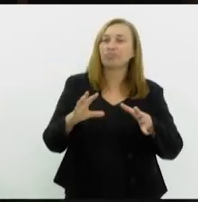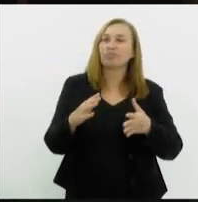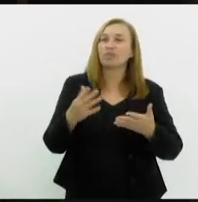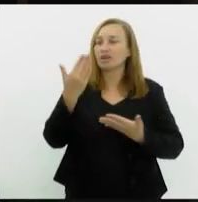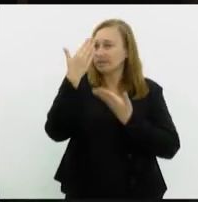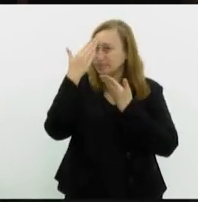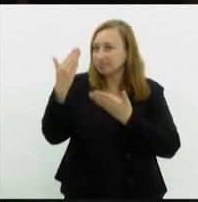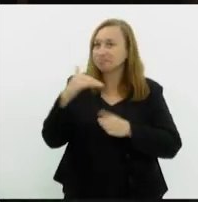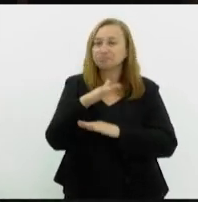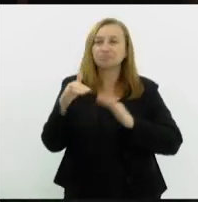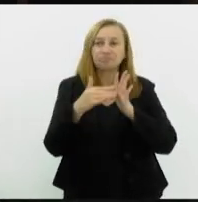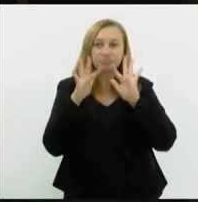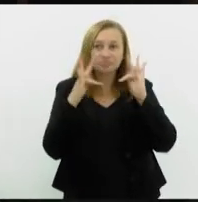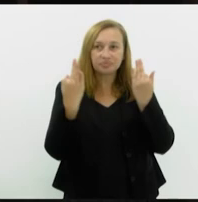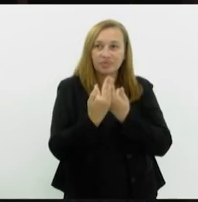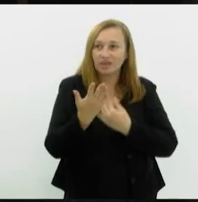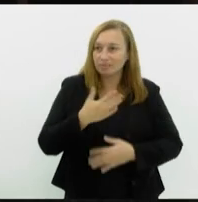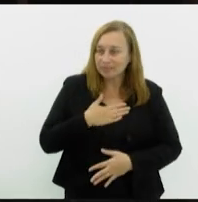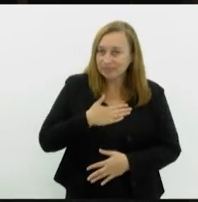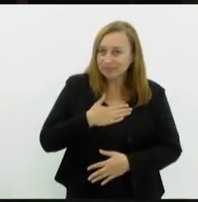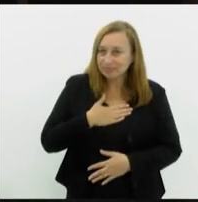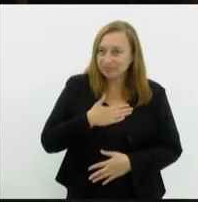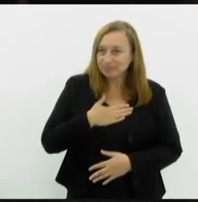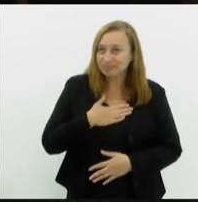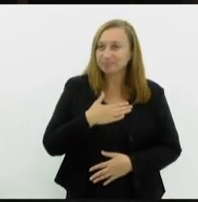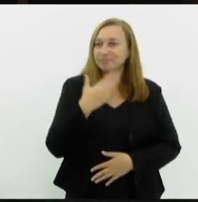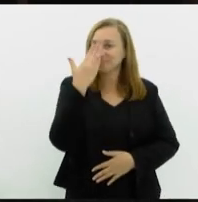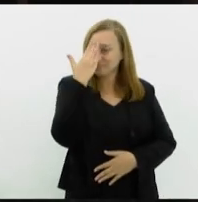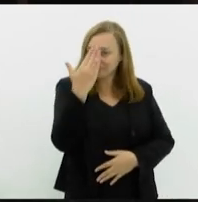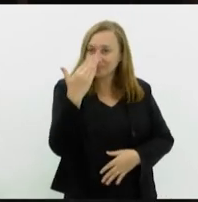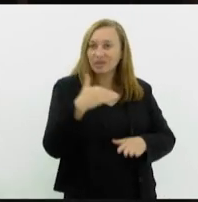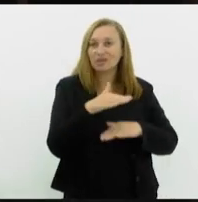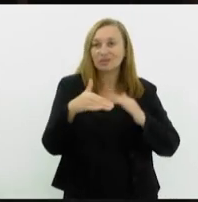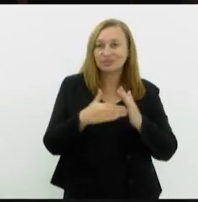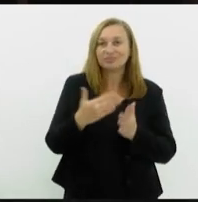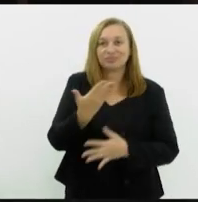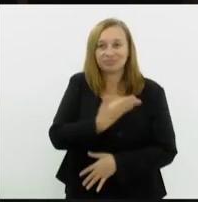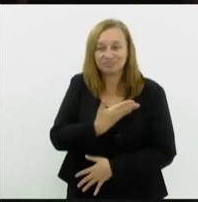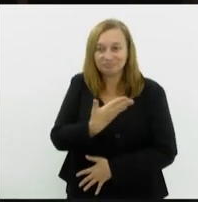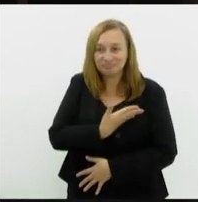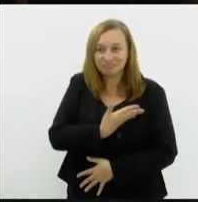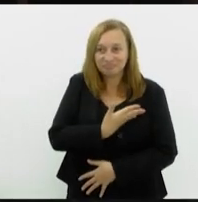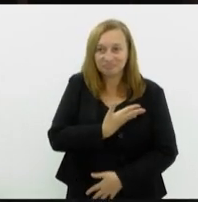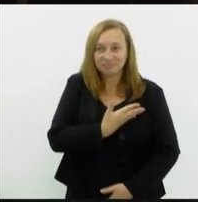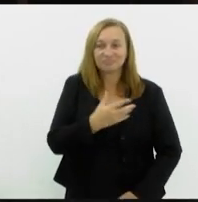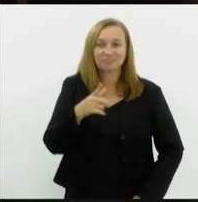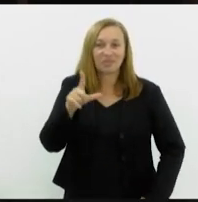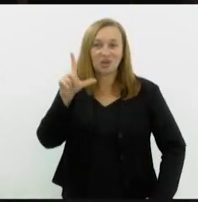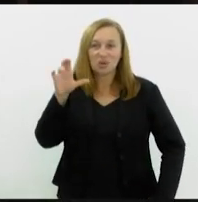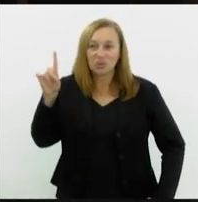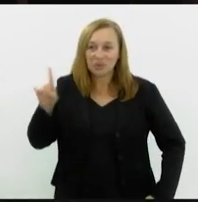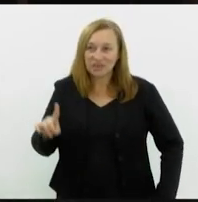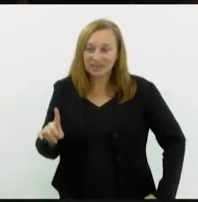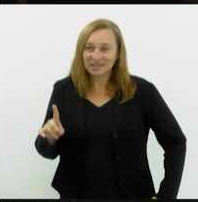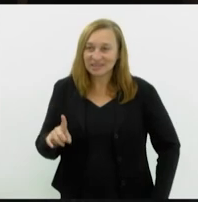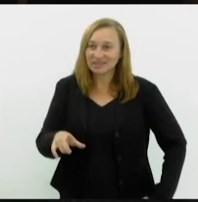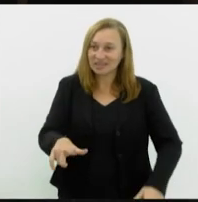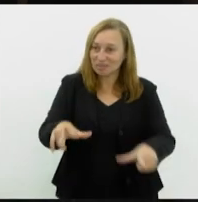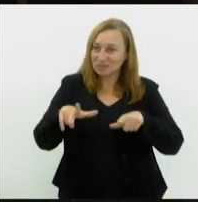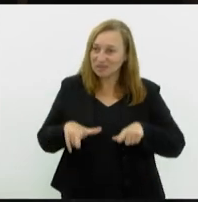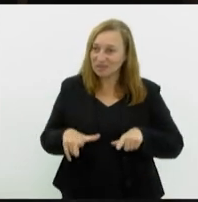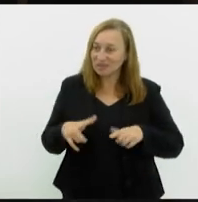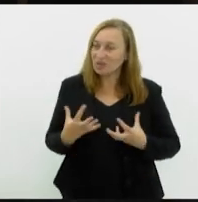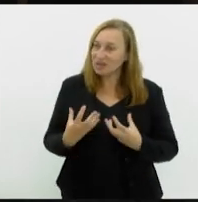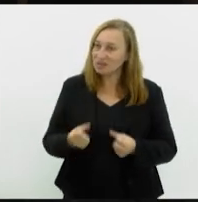a toda a minha família, agradecer a todos os meus amigos. Luiz Cláudio, essa moção que eu estou